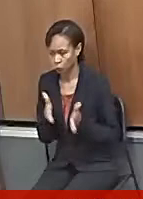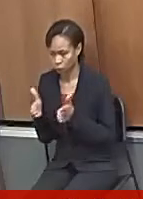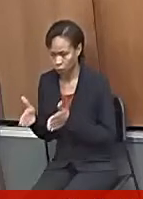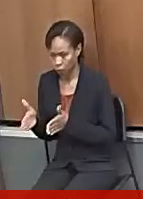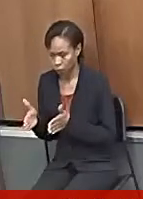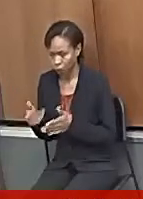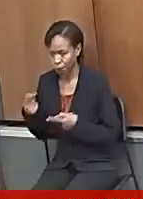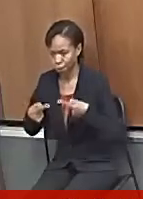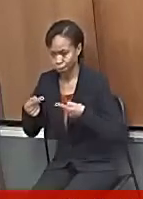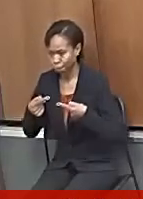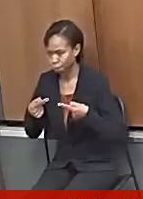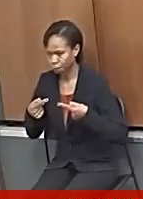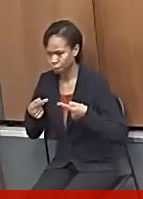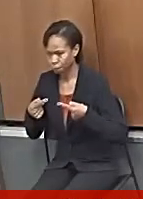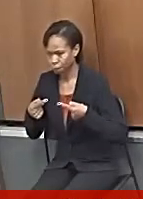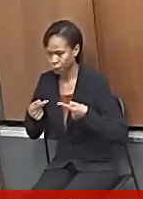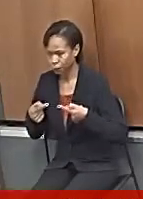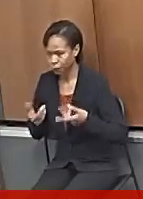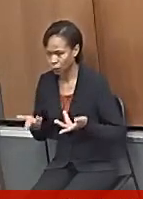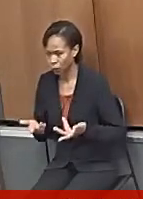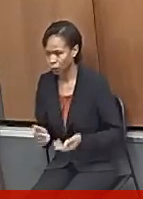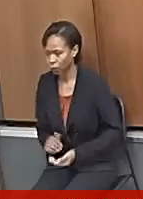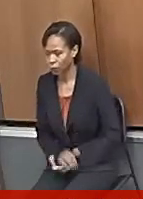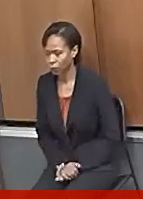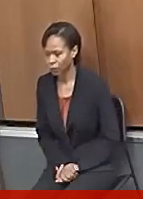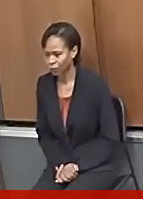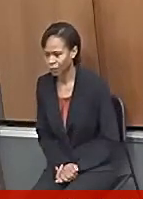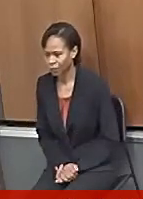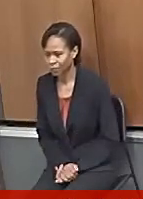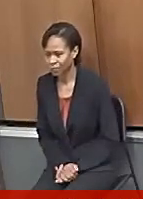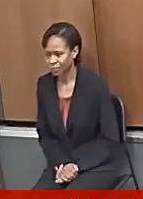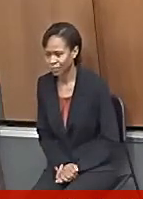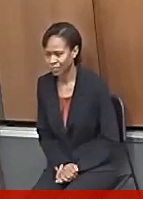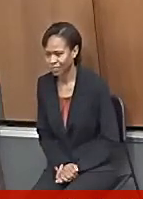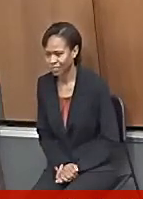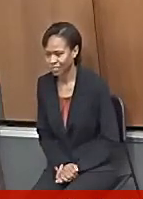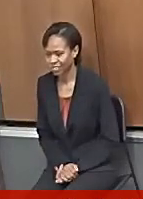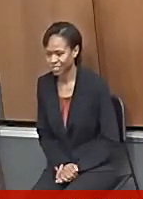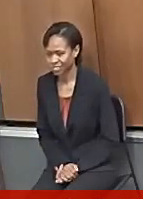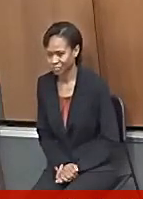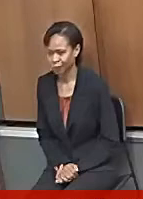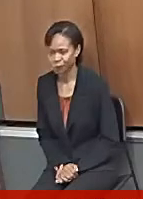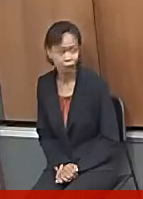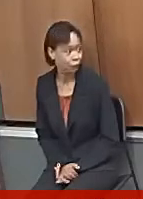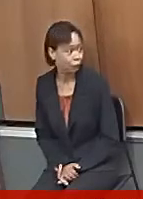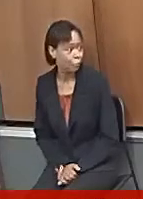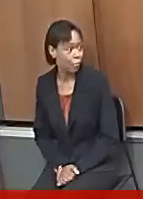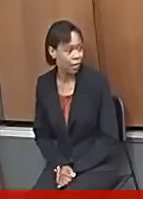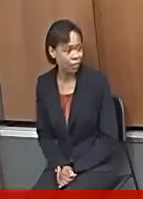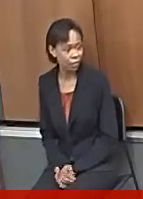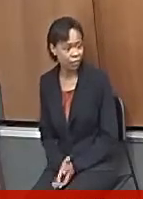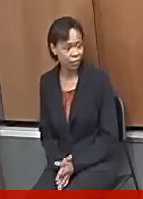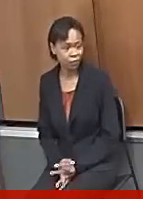discussão e votação de proposições que dispensa a apreciação do plenário são quantos algum